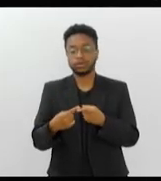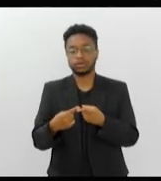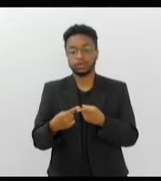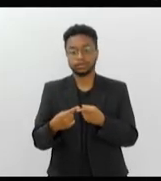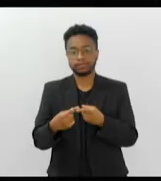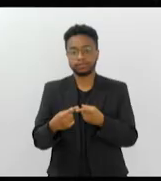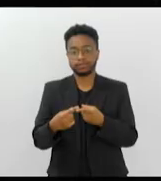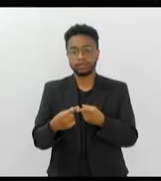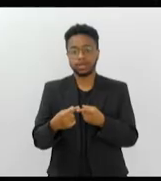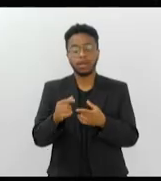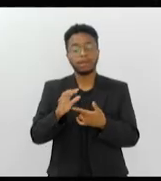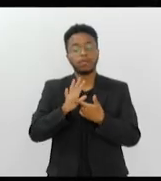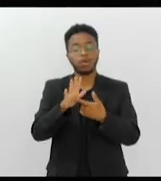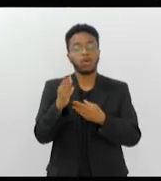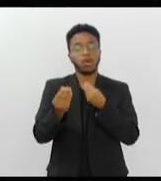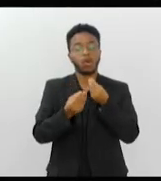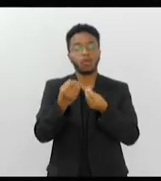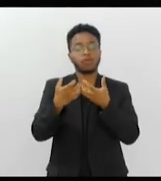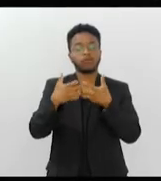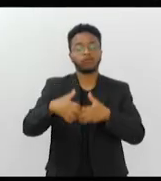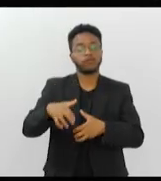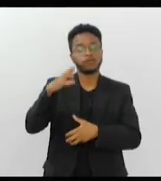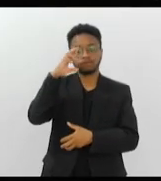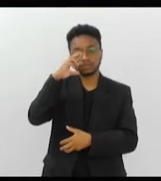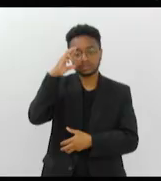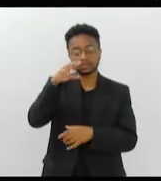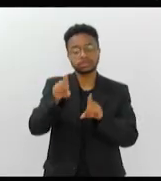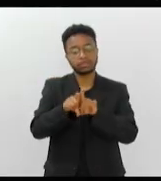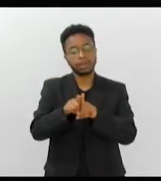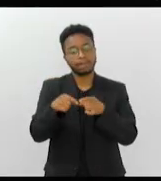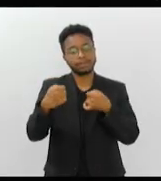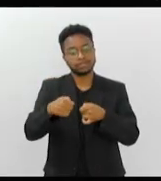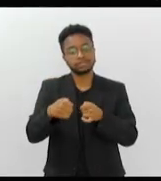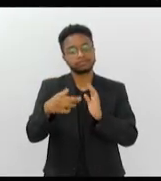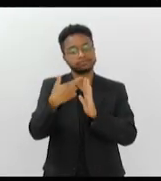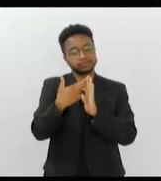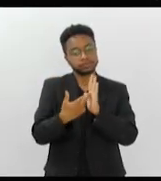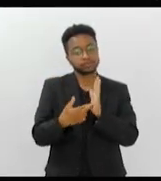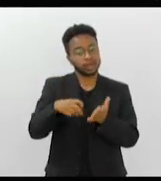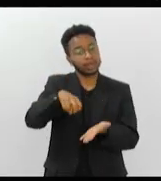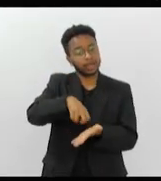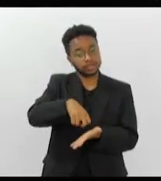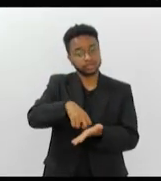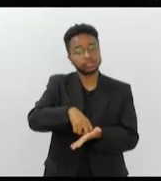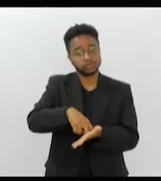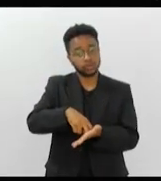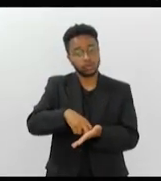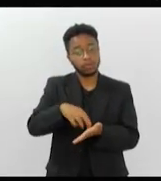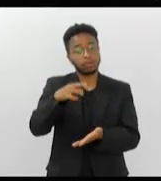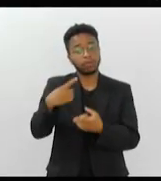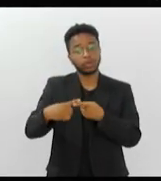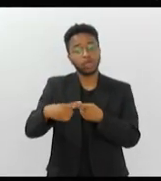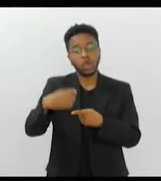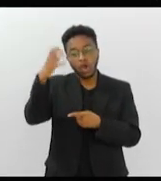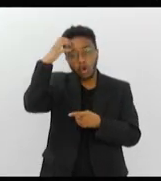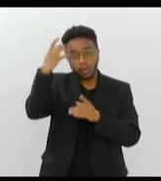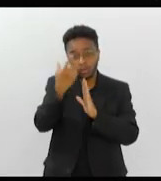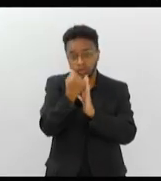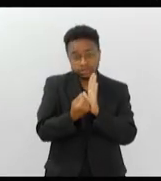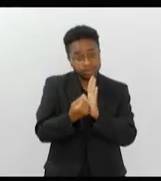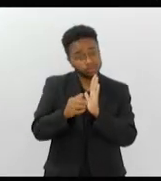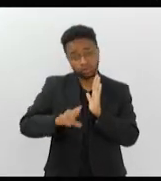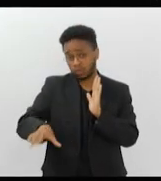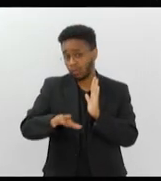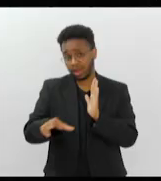o rigor da fiscalização e tem que ter o rigor da punição. A culpa não é do orçamento. Sim.